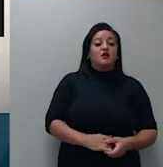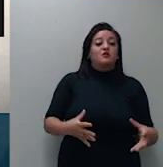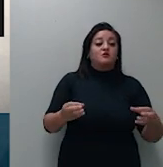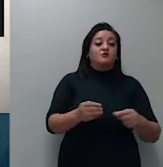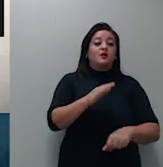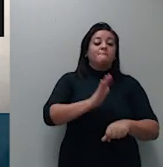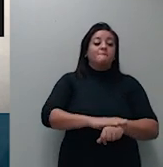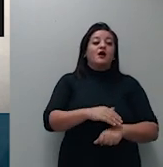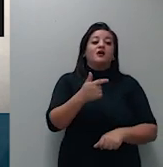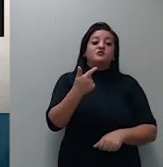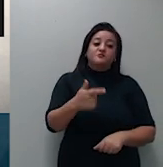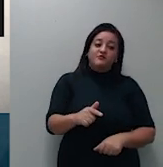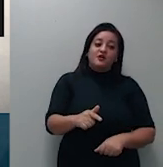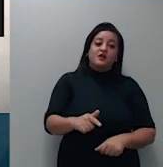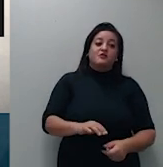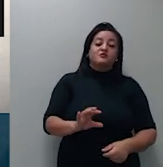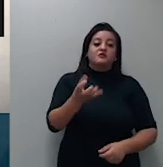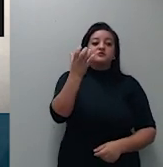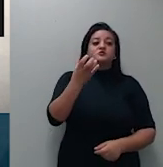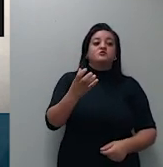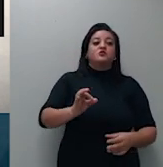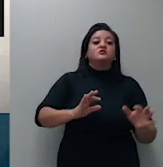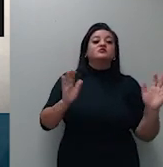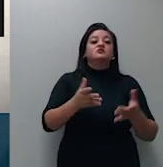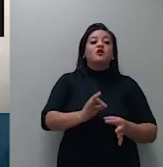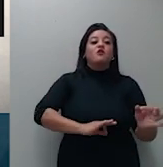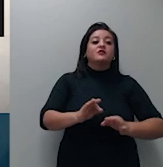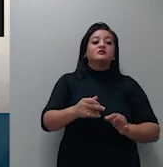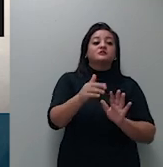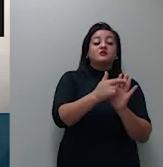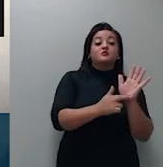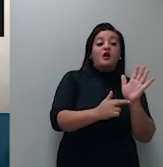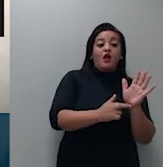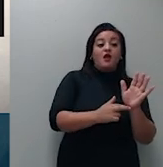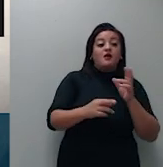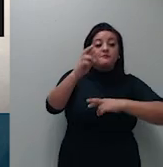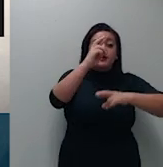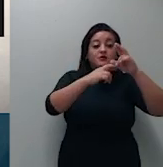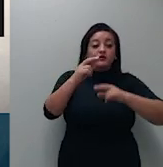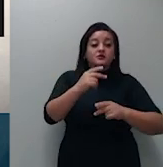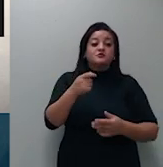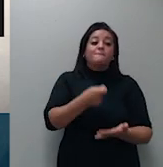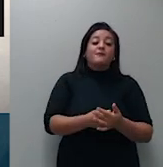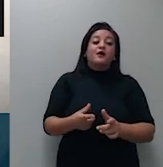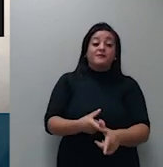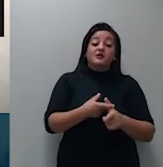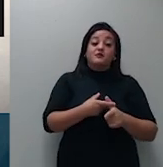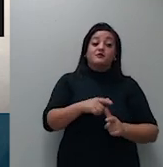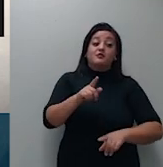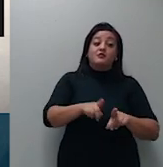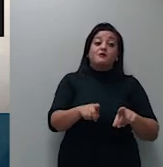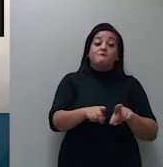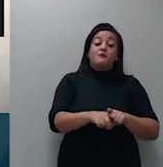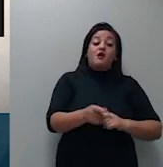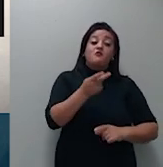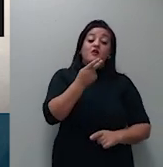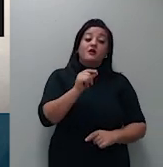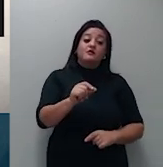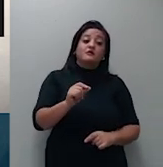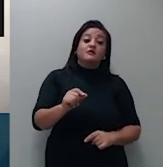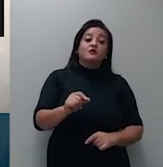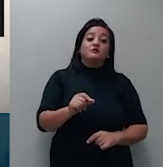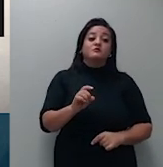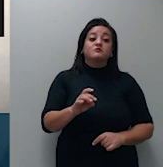procure por mais de uma vez decisões estabelecendo critérios para apuração do débito malgrado